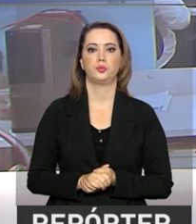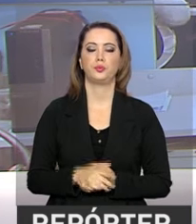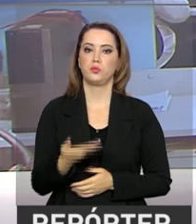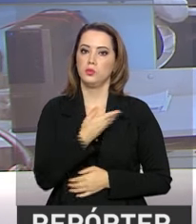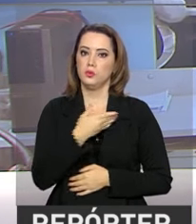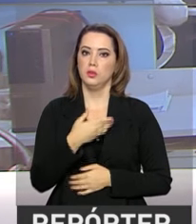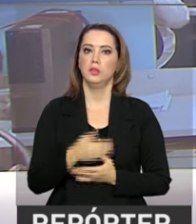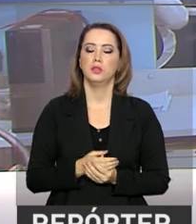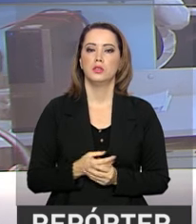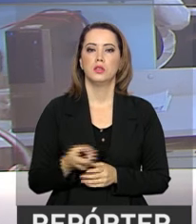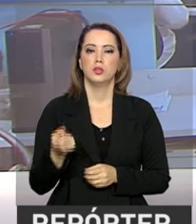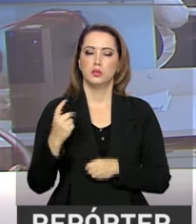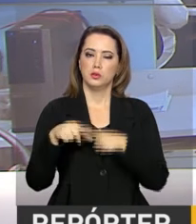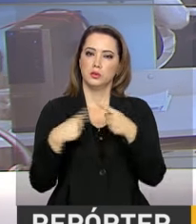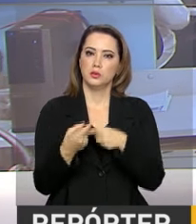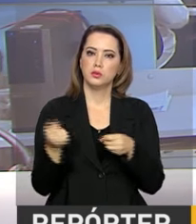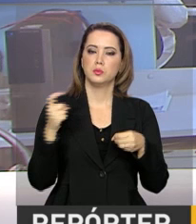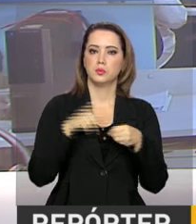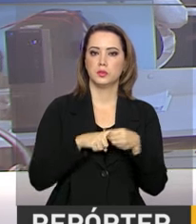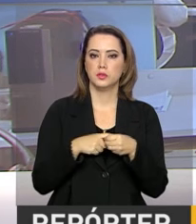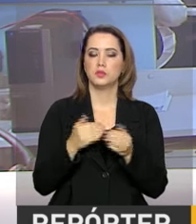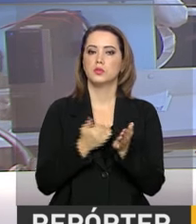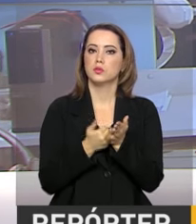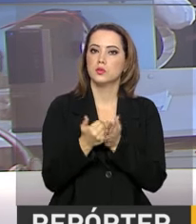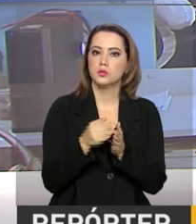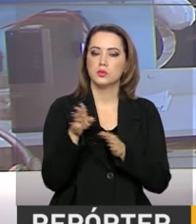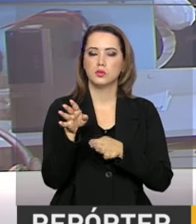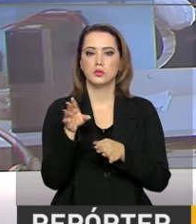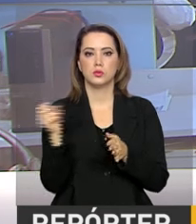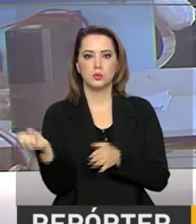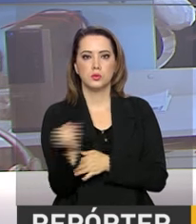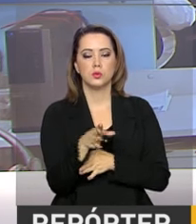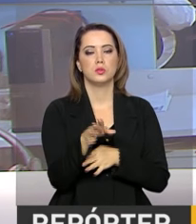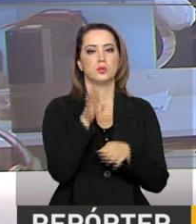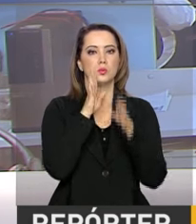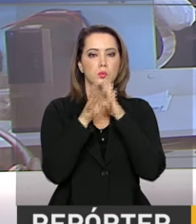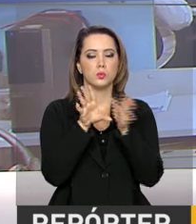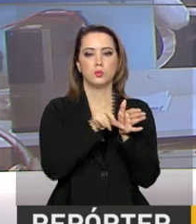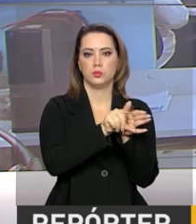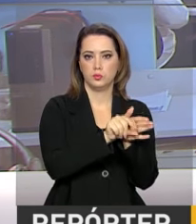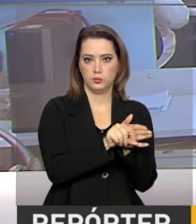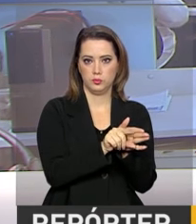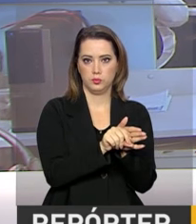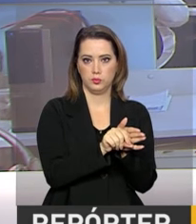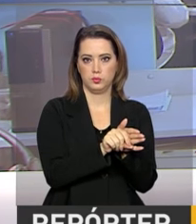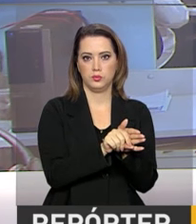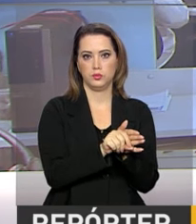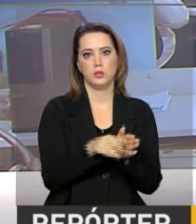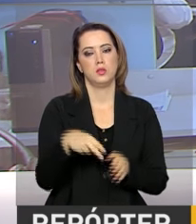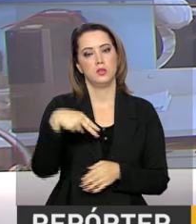com outras informações do governo federal. Acompanhe também as novidades em nossas redes sociais.